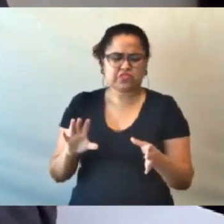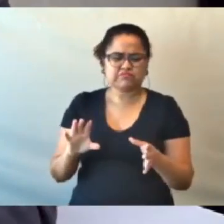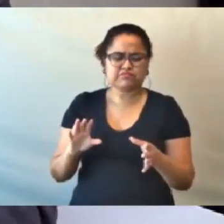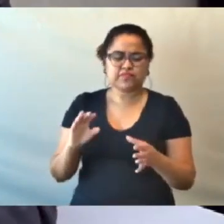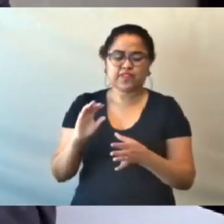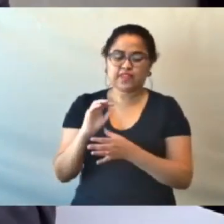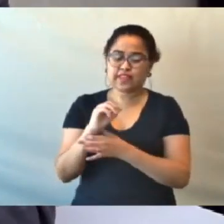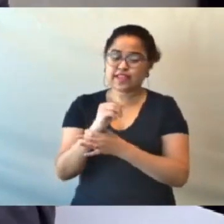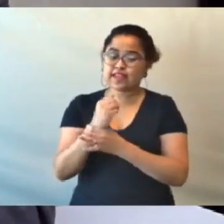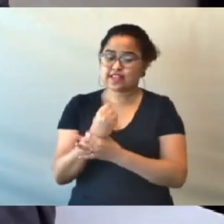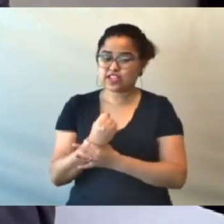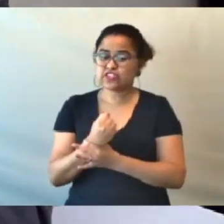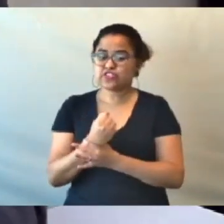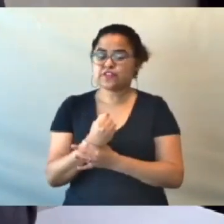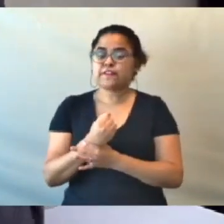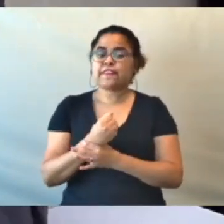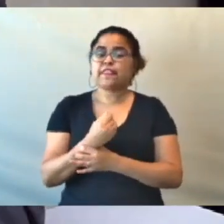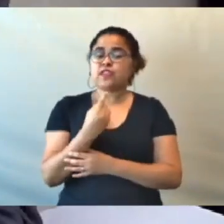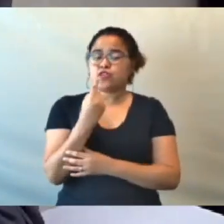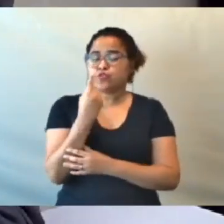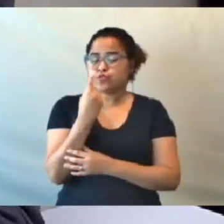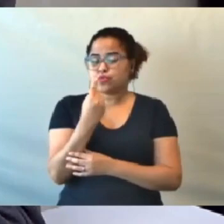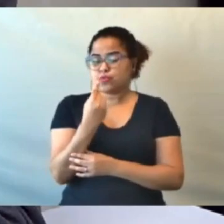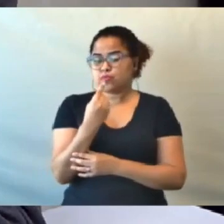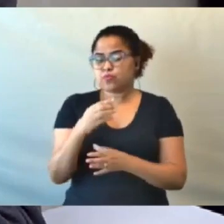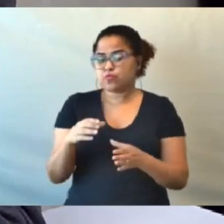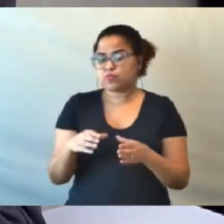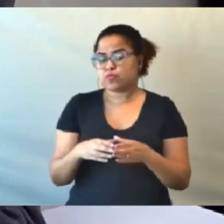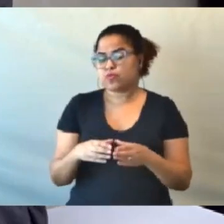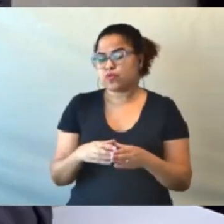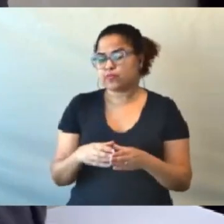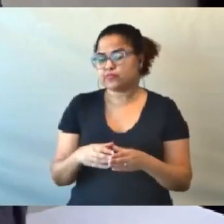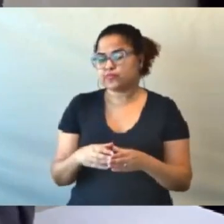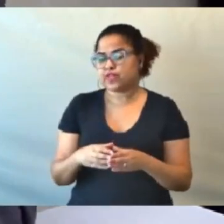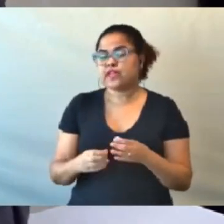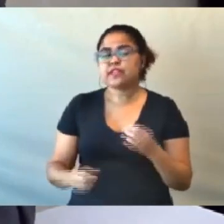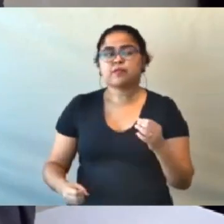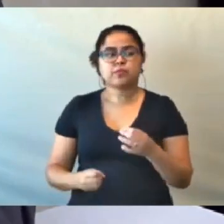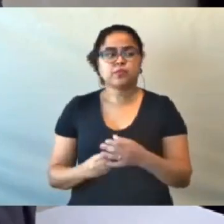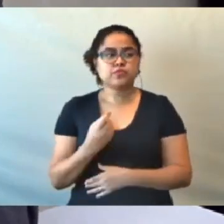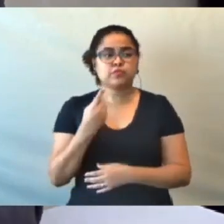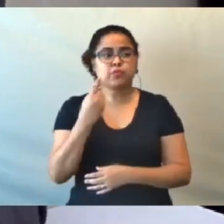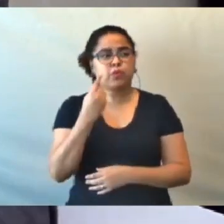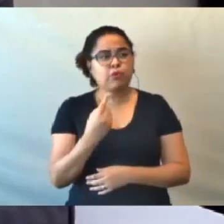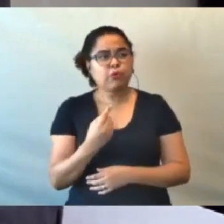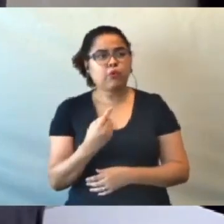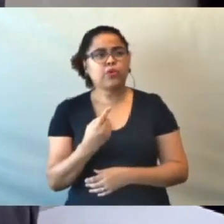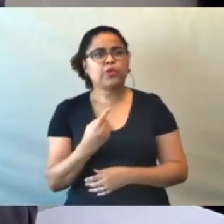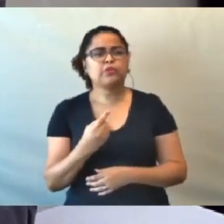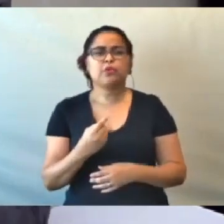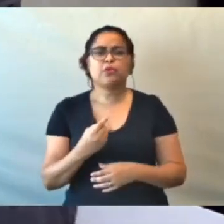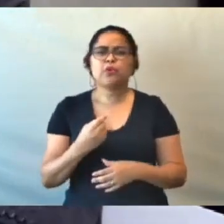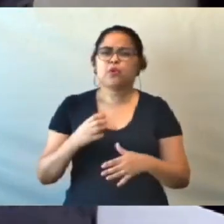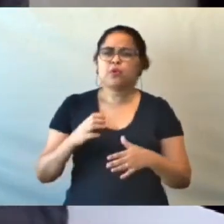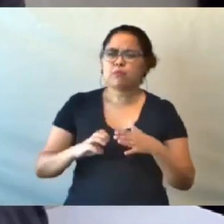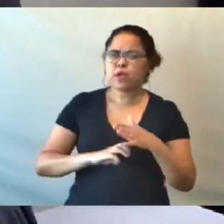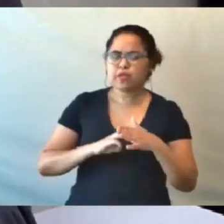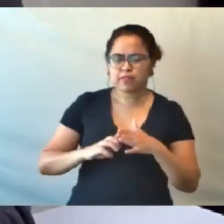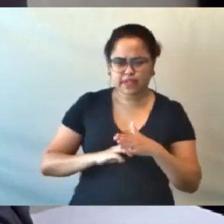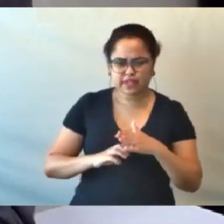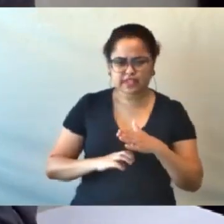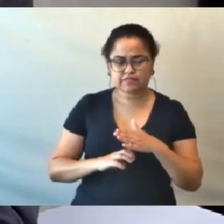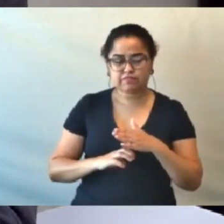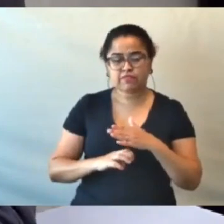combo, que é produzido por um único fornecedor, seja mais uma vez contratado por um preço mais alto do que o que vinha